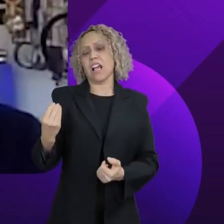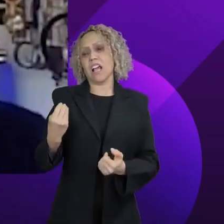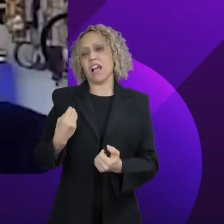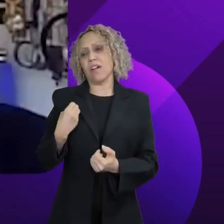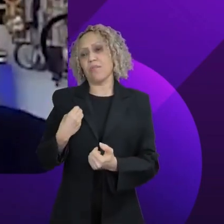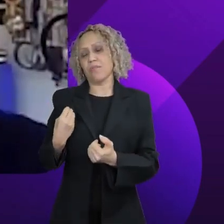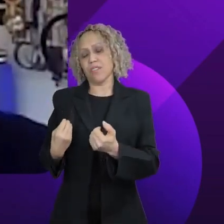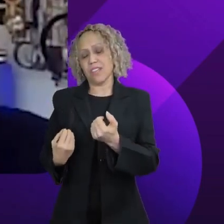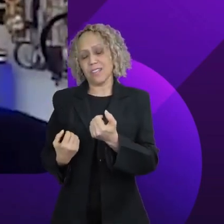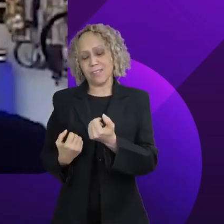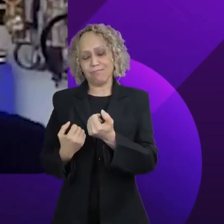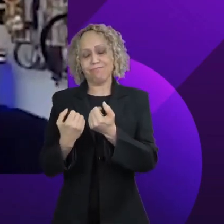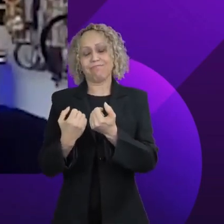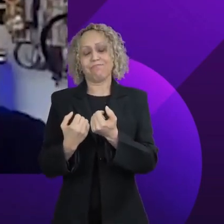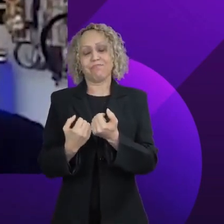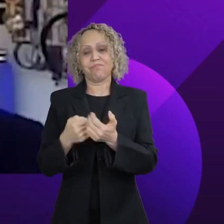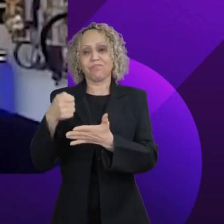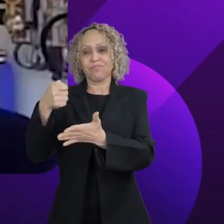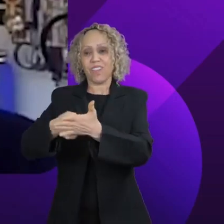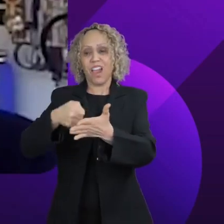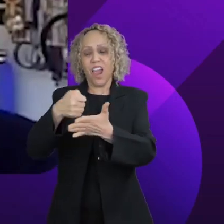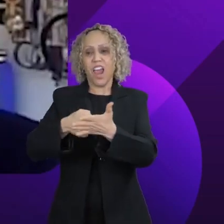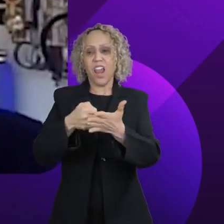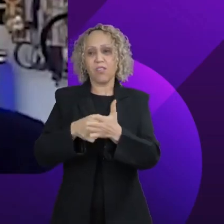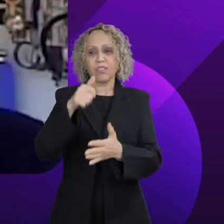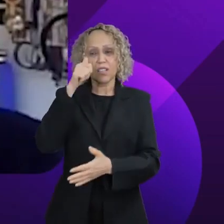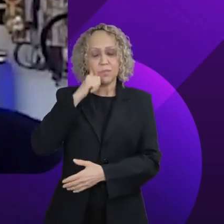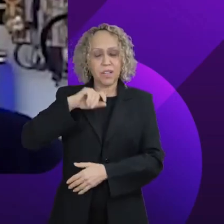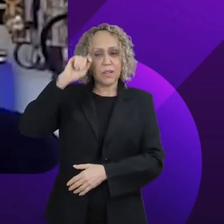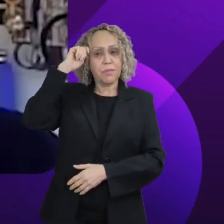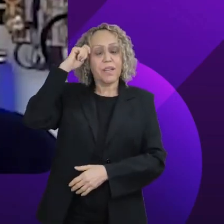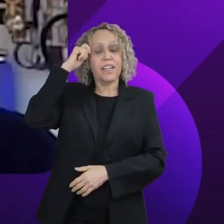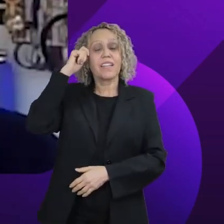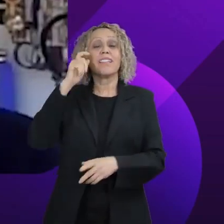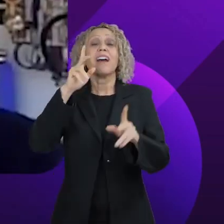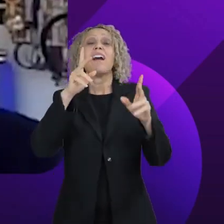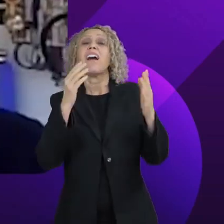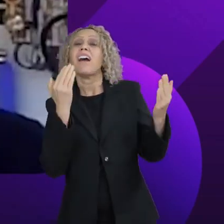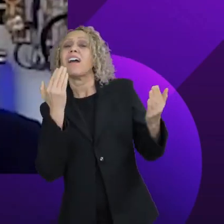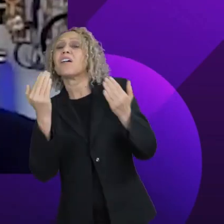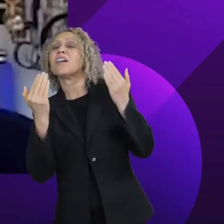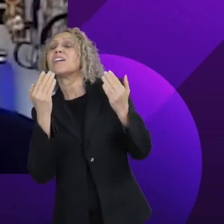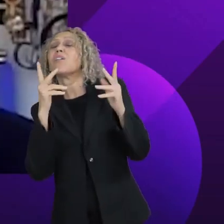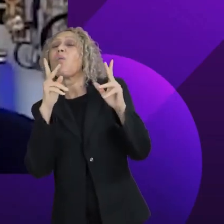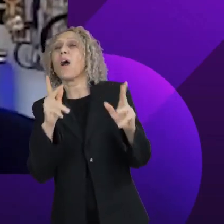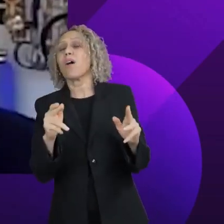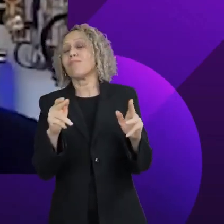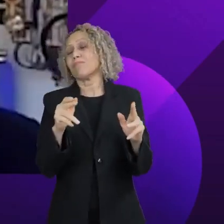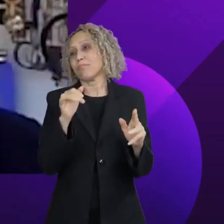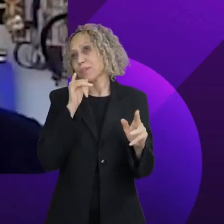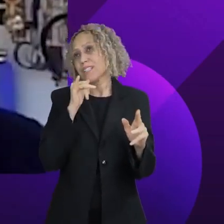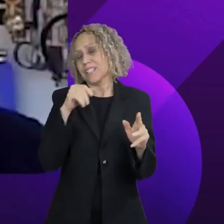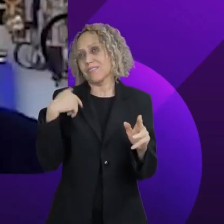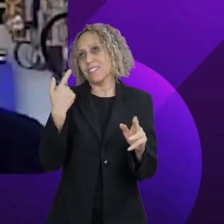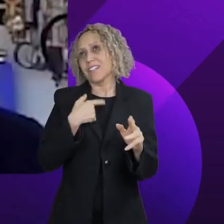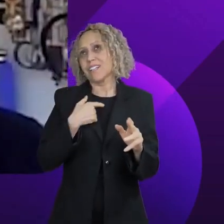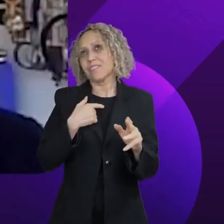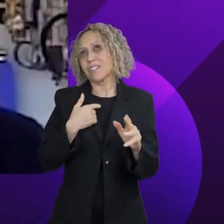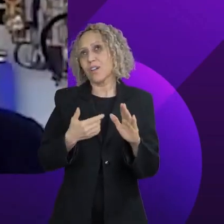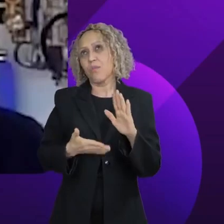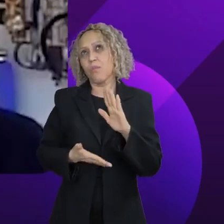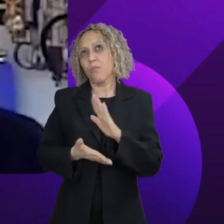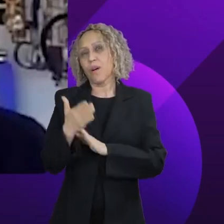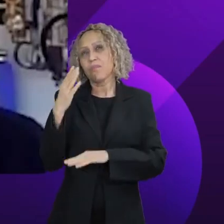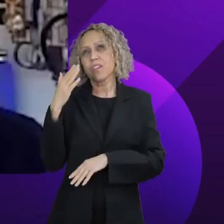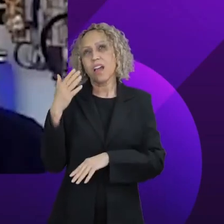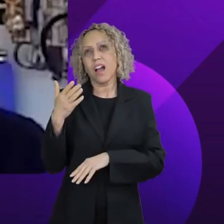nós fôssemos fazer uma viagem, né? Uma viagem que cabe não apenas o